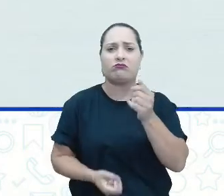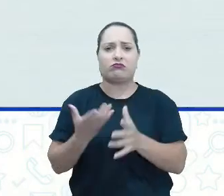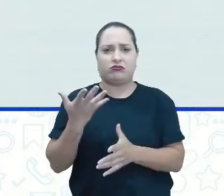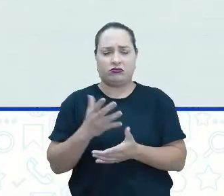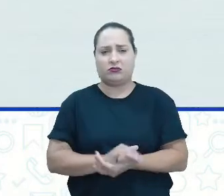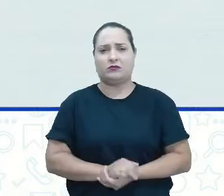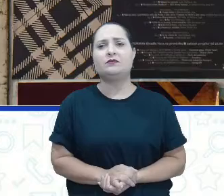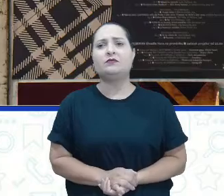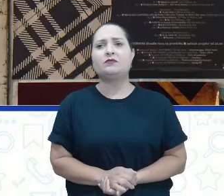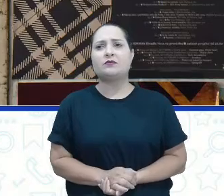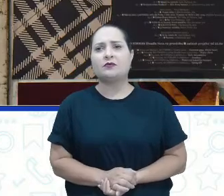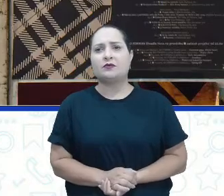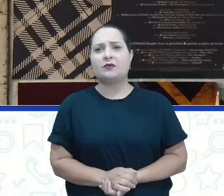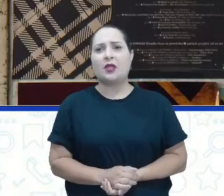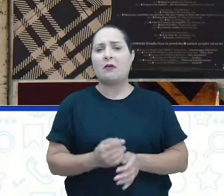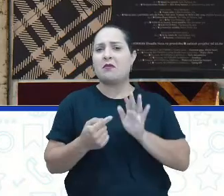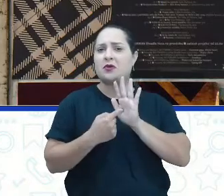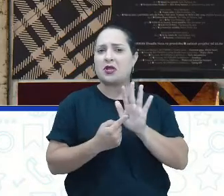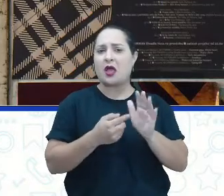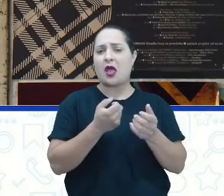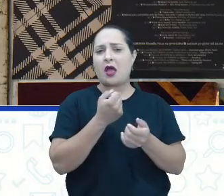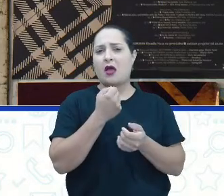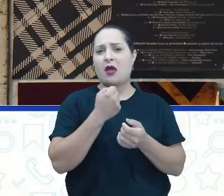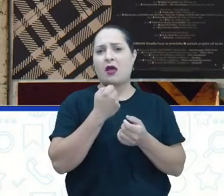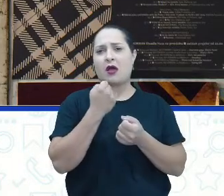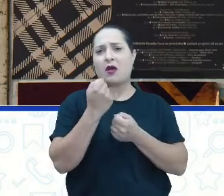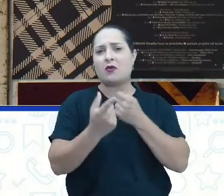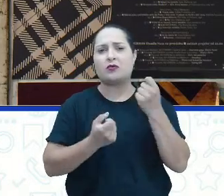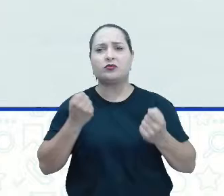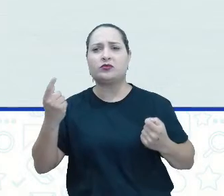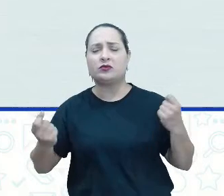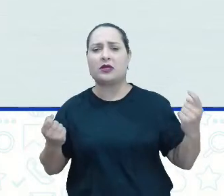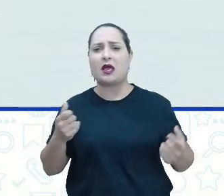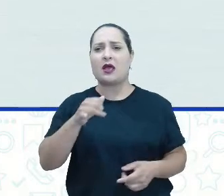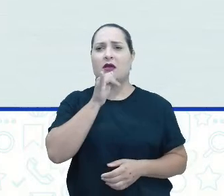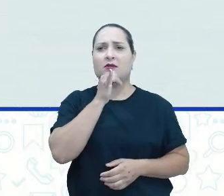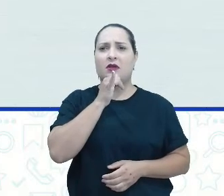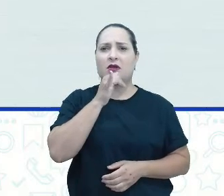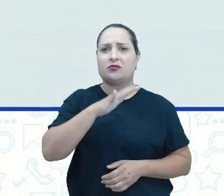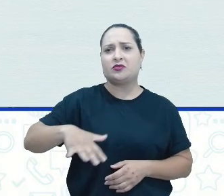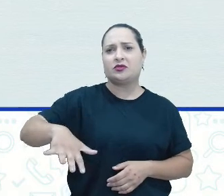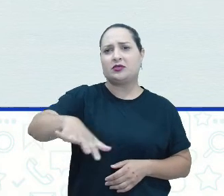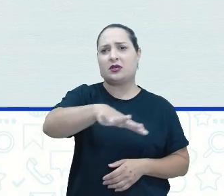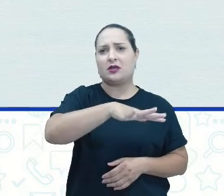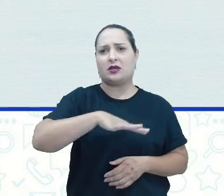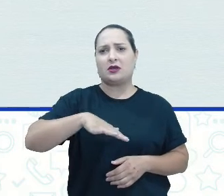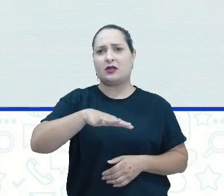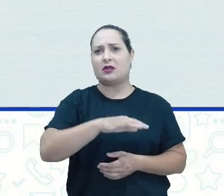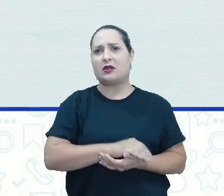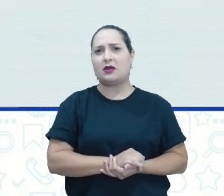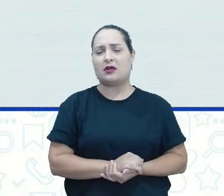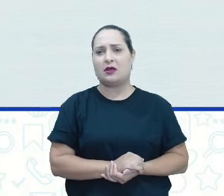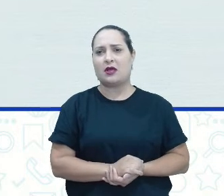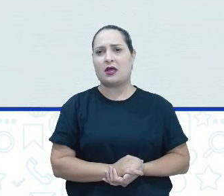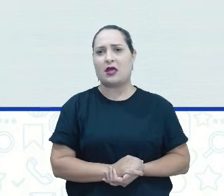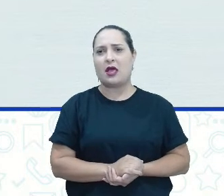tá? Aí eu trouxe alguns exemplos gerais de anúncios. E aqui eu trouxe, por exemplo, um anúncio